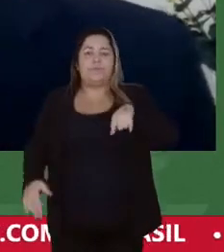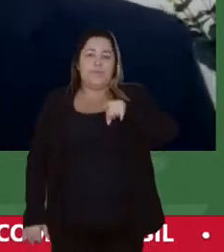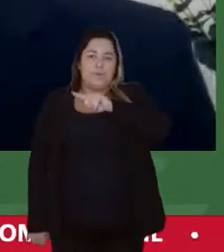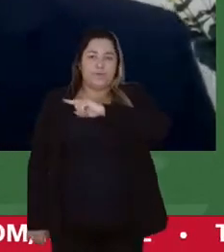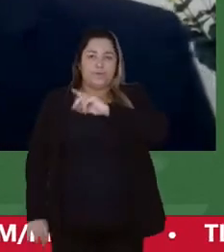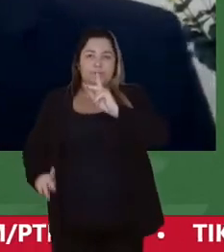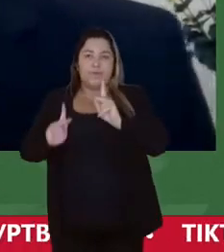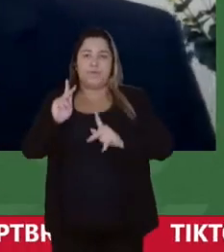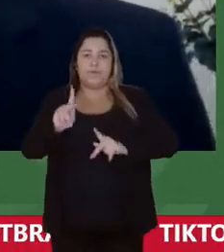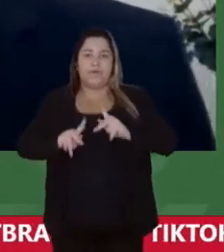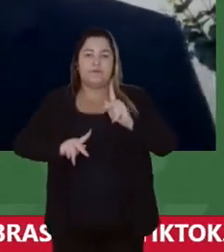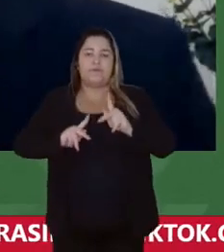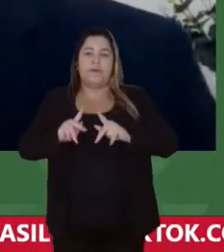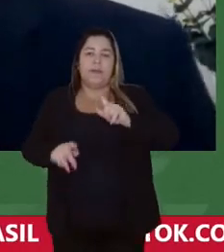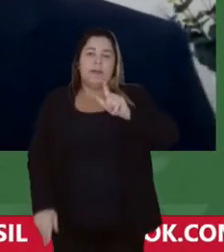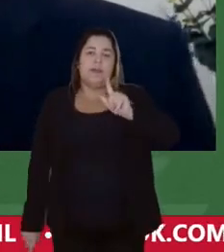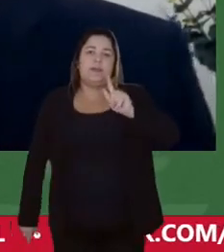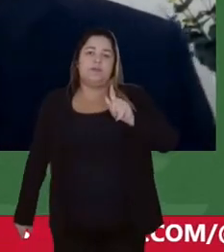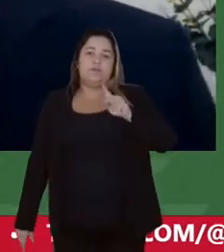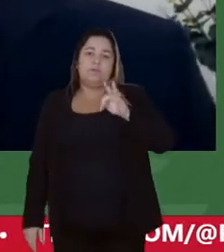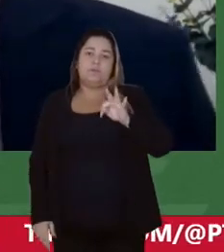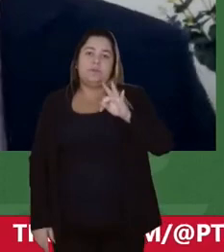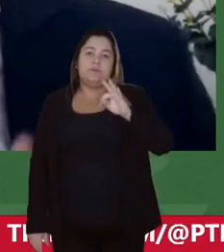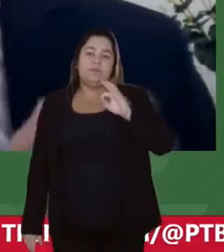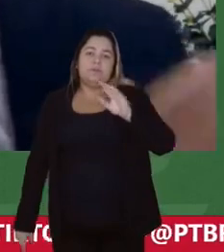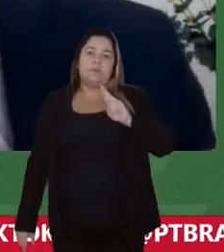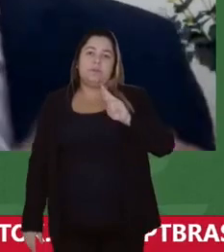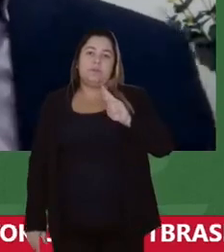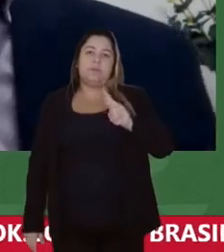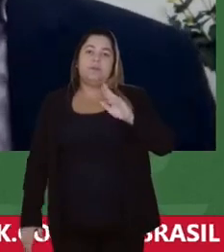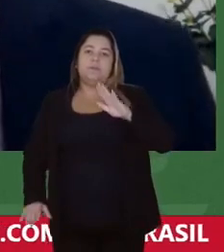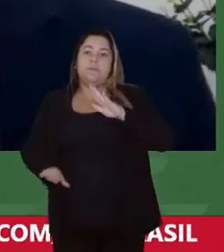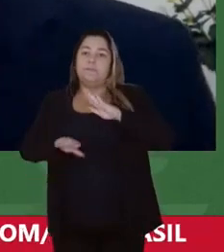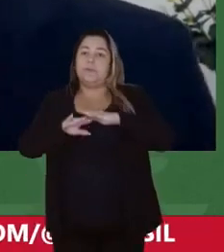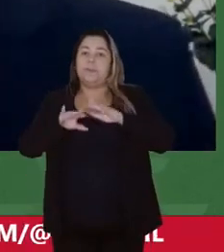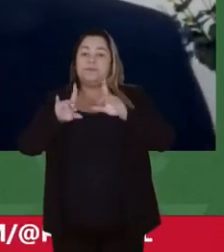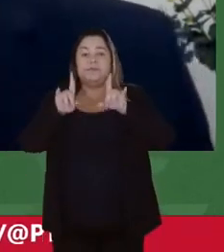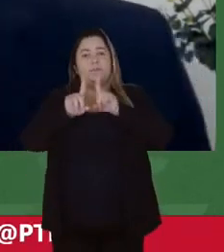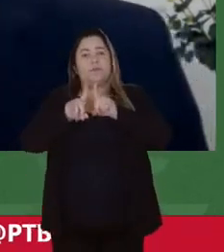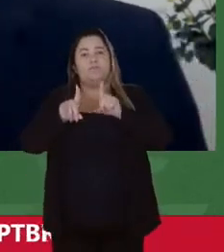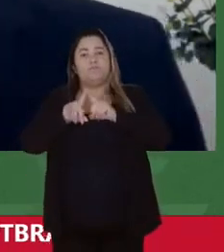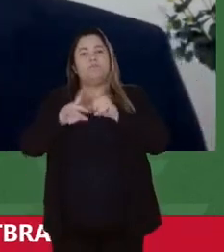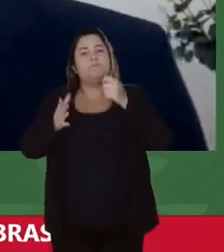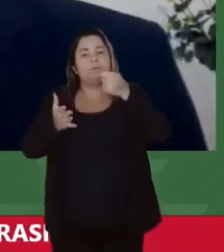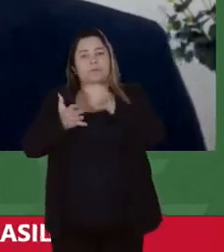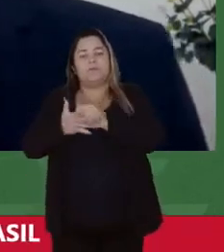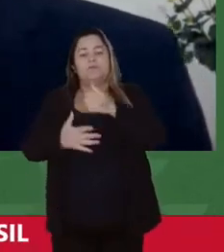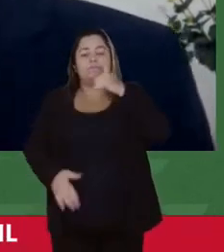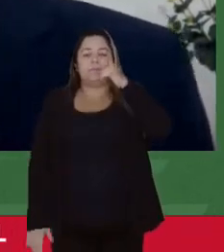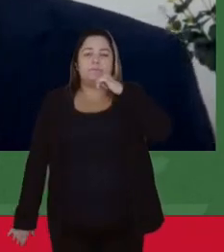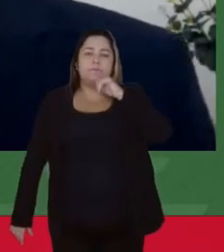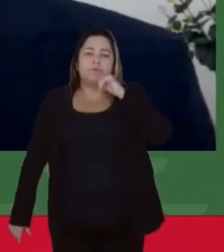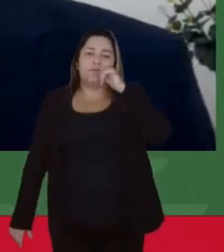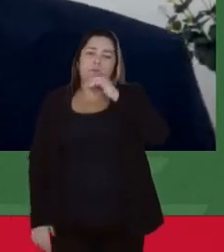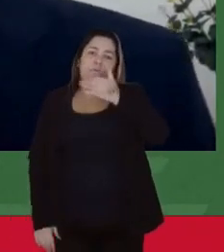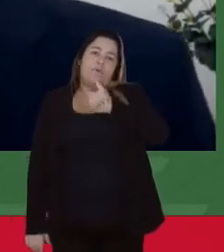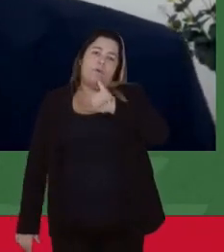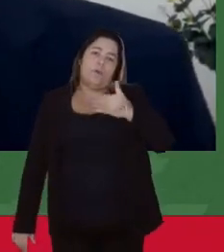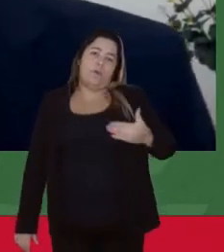povo, né, LGBTQI+, direito das mulheres. Então é evidente que um governo que trabalha